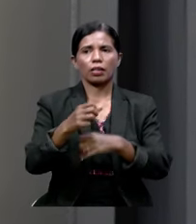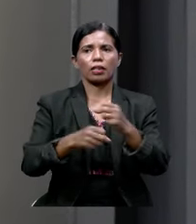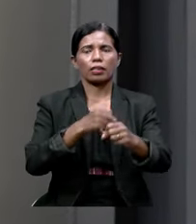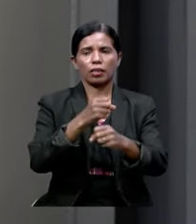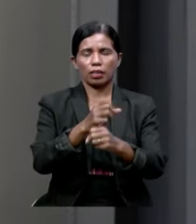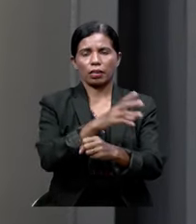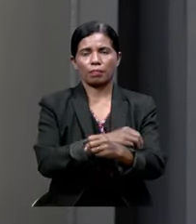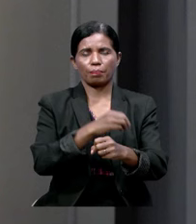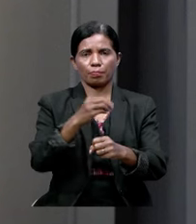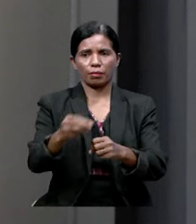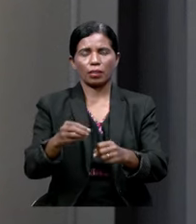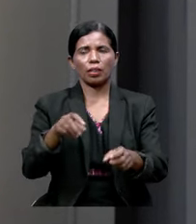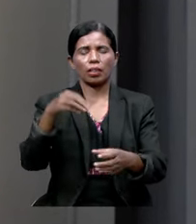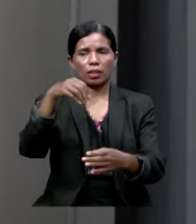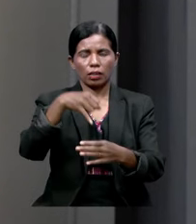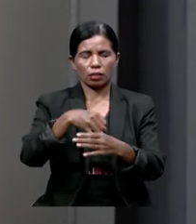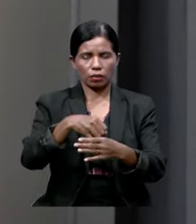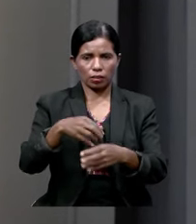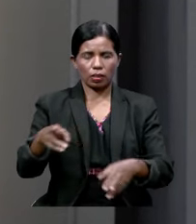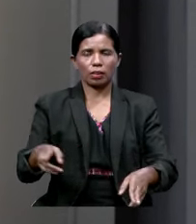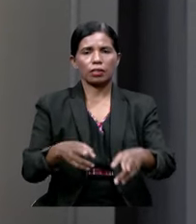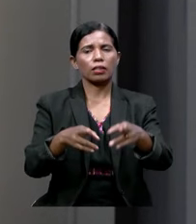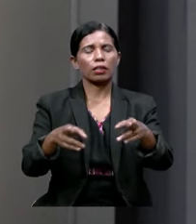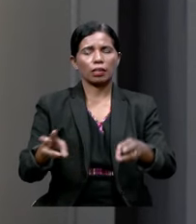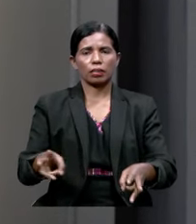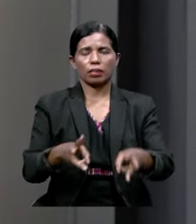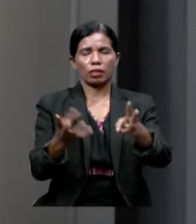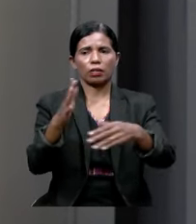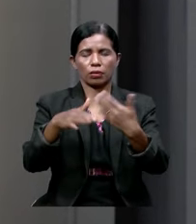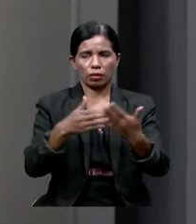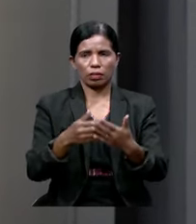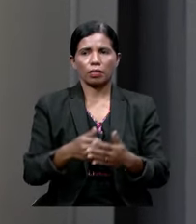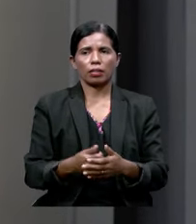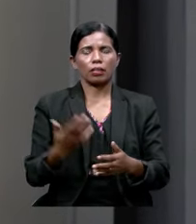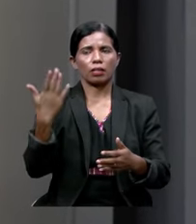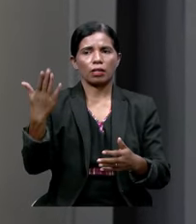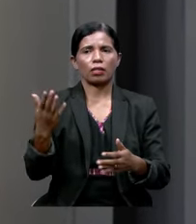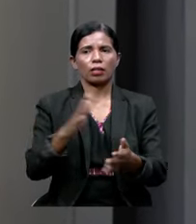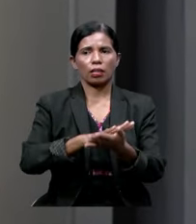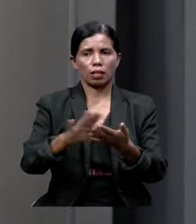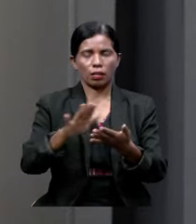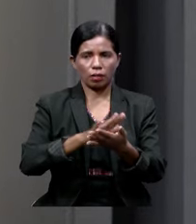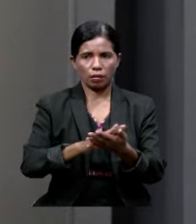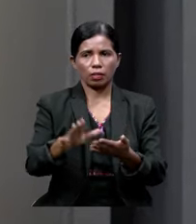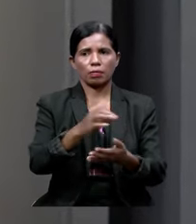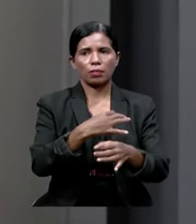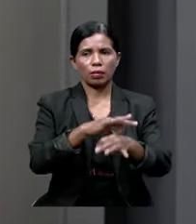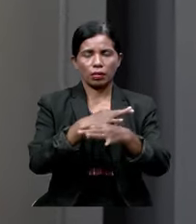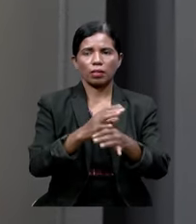periodik inclui estrada no drenagem. E na drenagem, ia amos, não amos, a